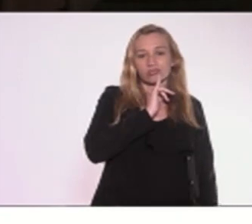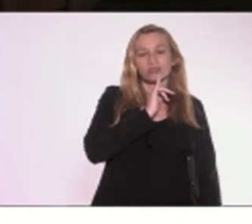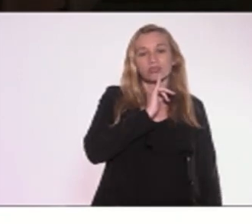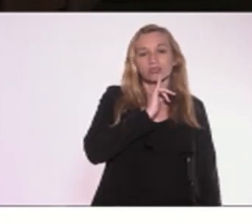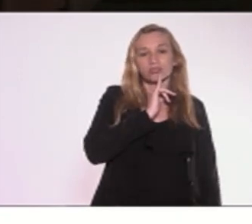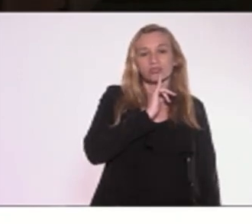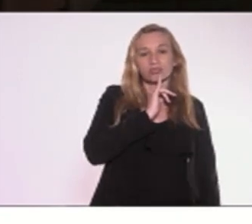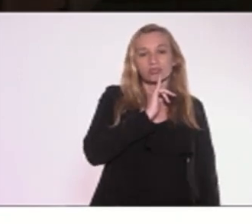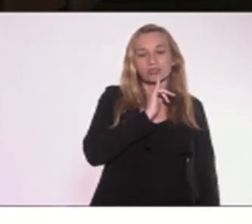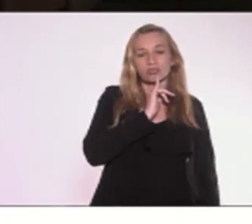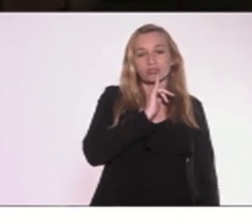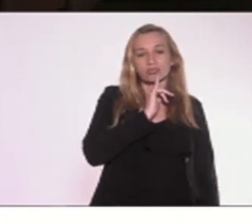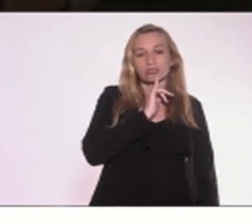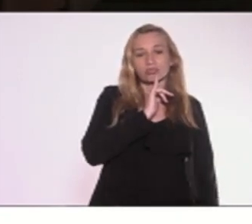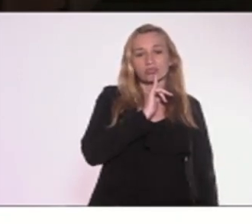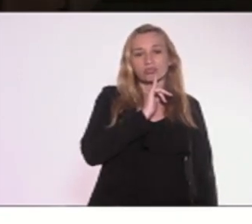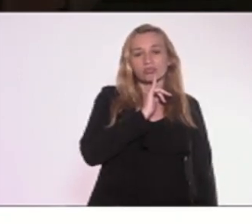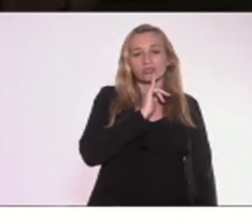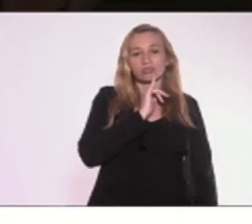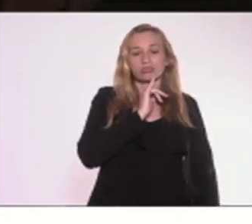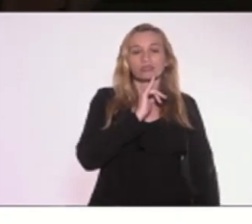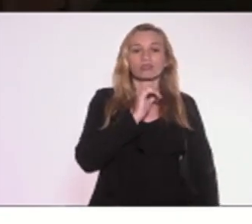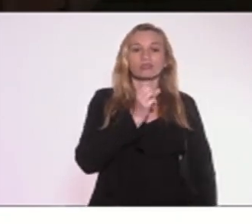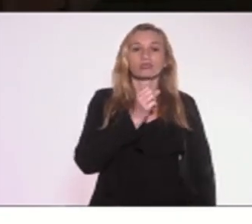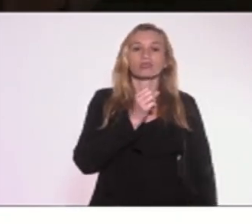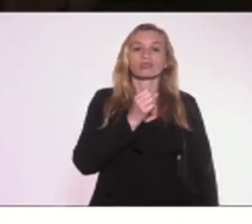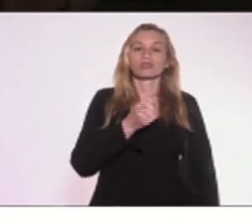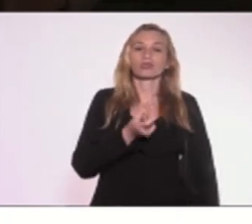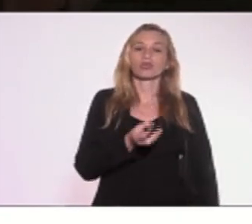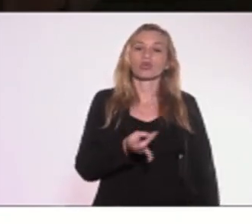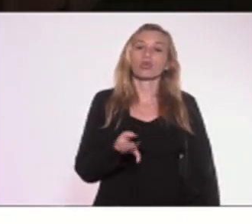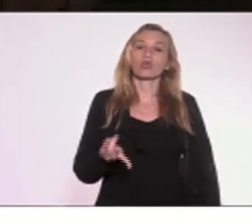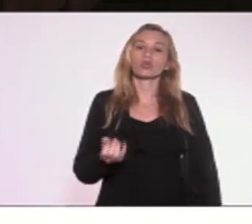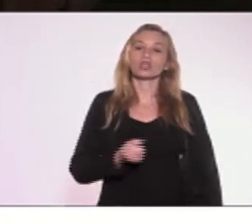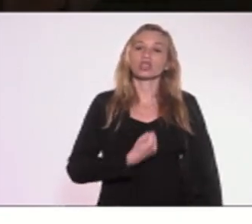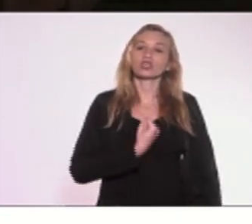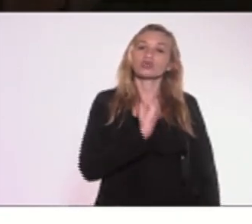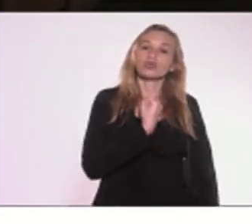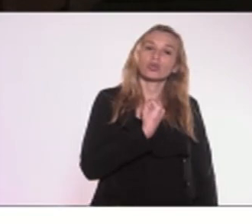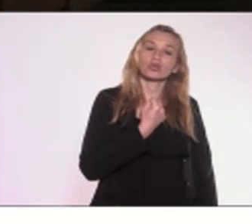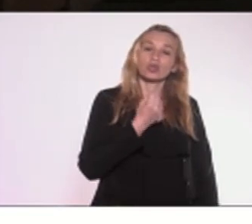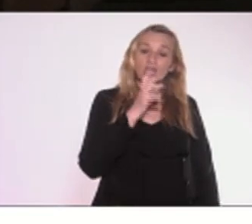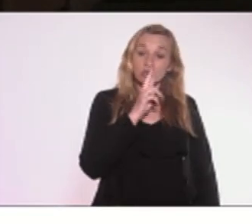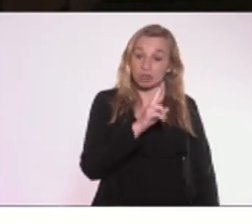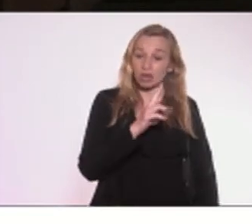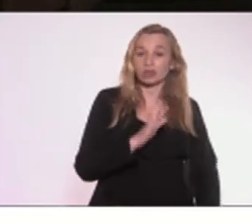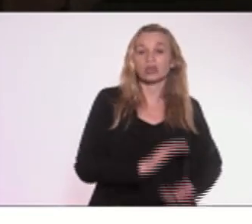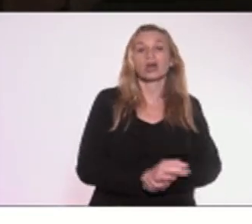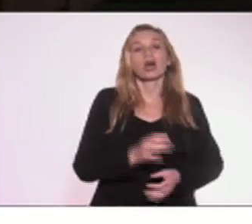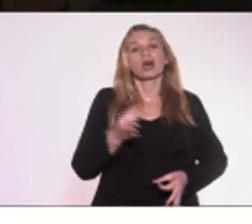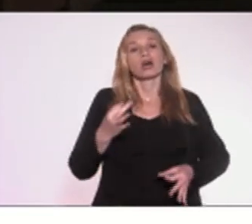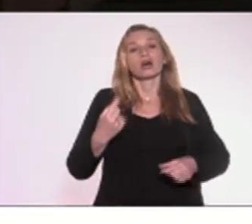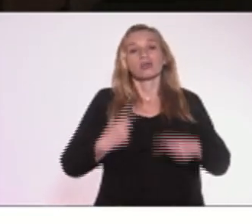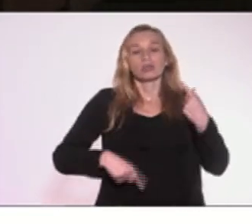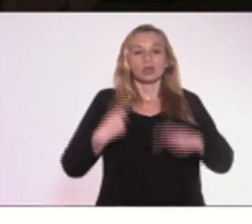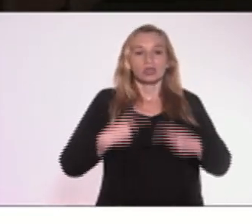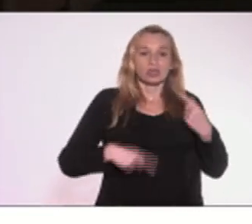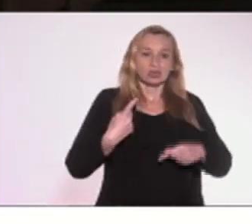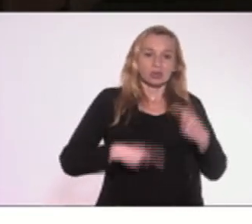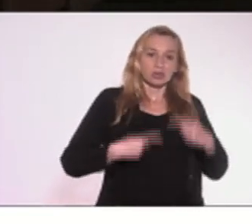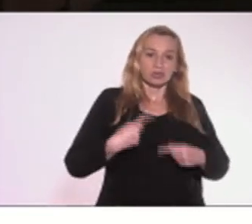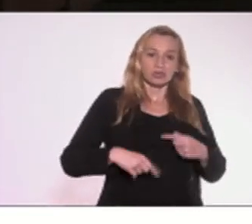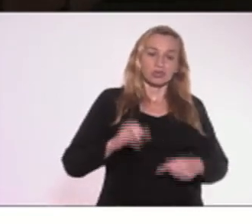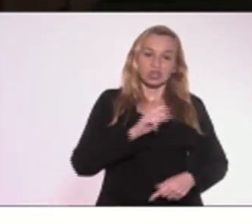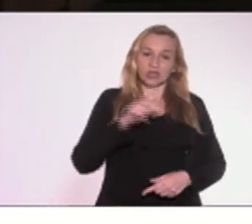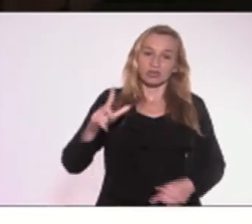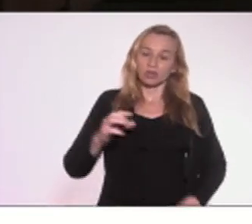Infelizmente não se mede esforço, se mede resultado. Por que eu falo infelizmente? Porque a Polícia Civil, governador, ela trabalha muito com esforço, muitas vezes sem